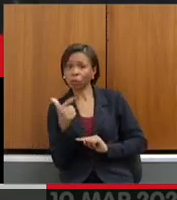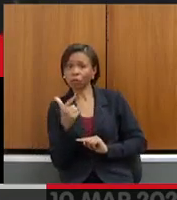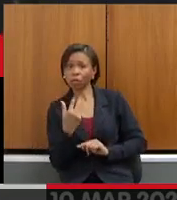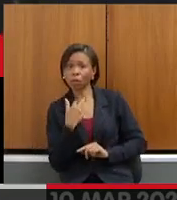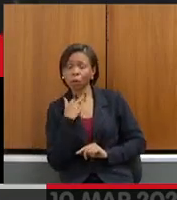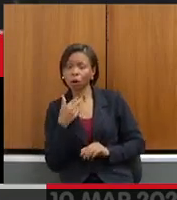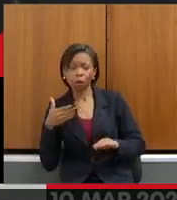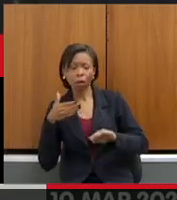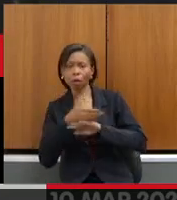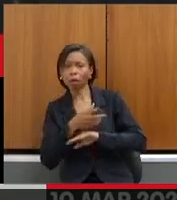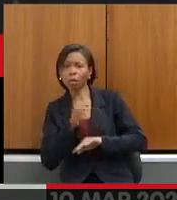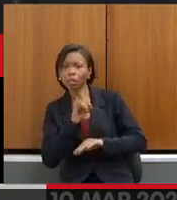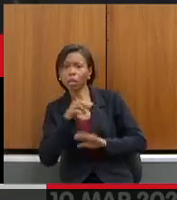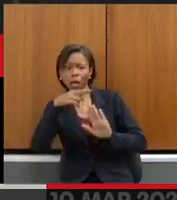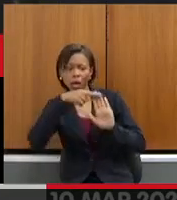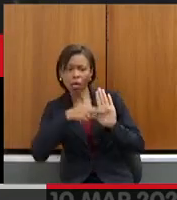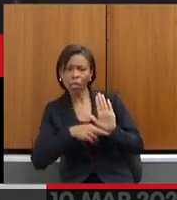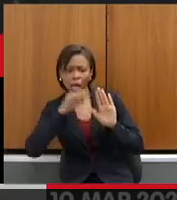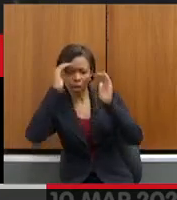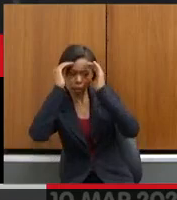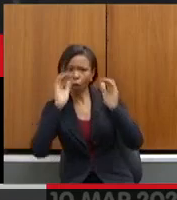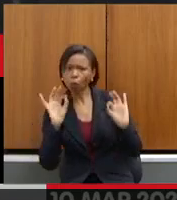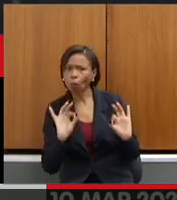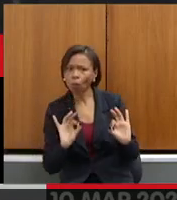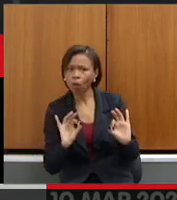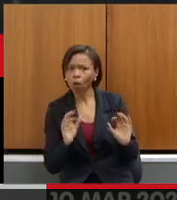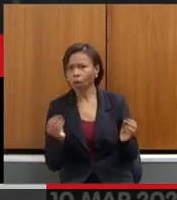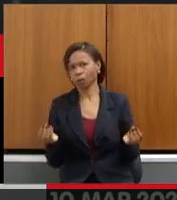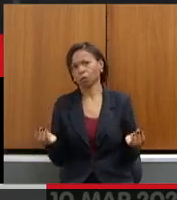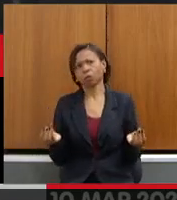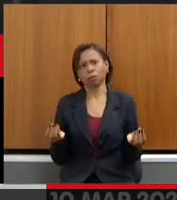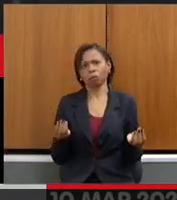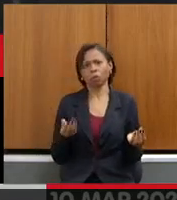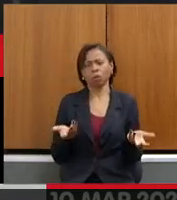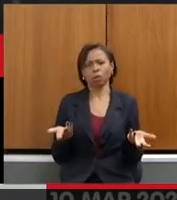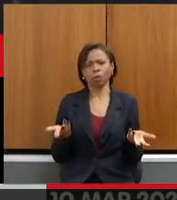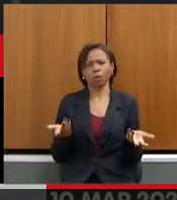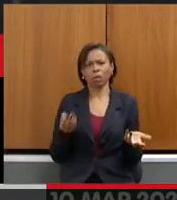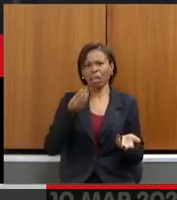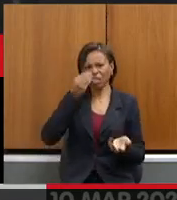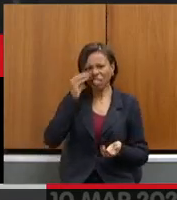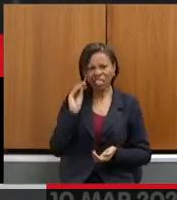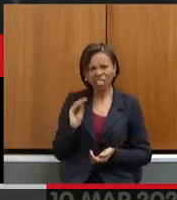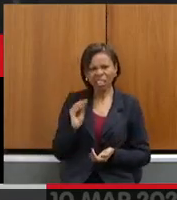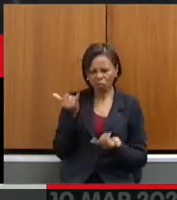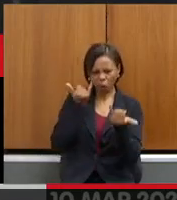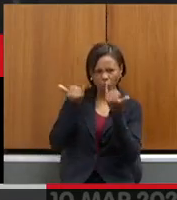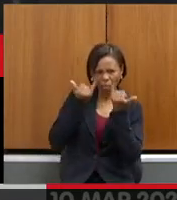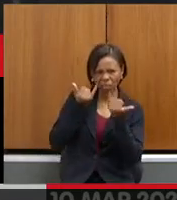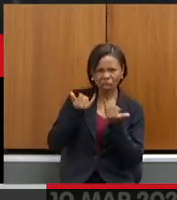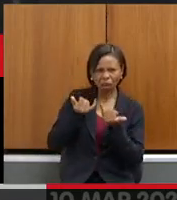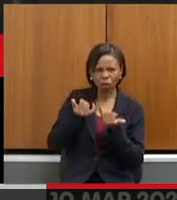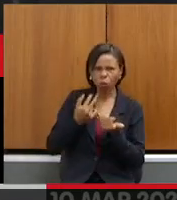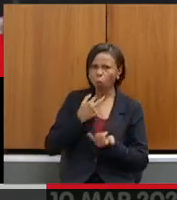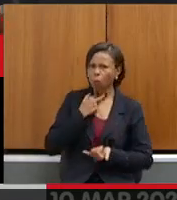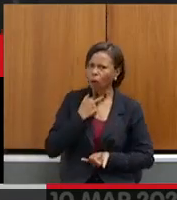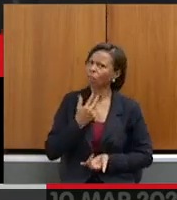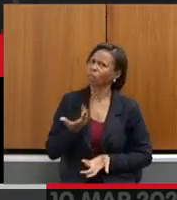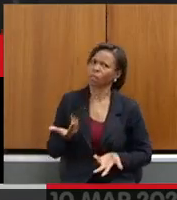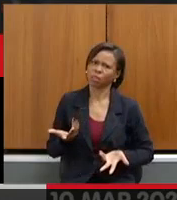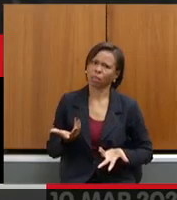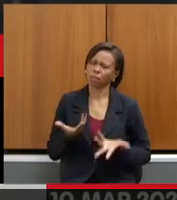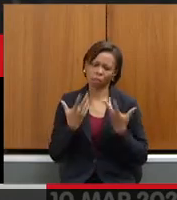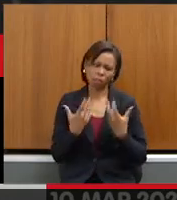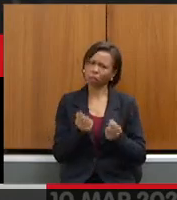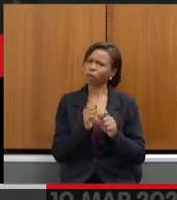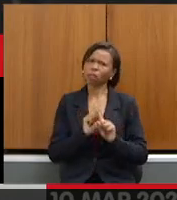critérios ou não foi uma desculpa mas isso é prevaricação se negar uma informação dessa para celular de meninas me desculpe mas é não